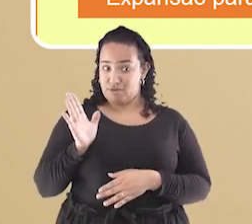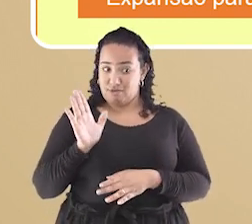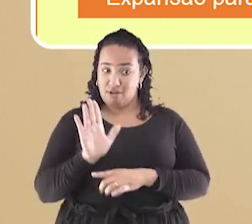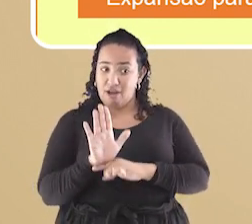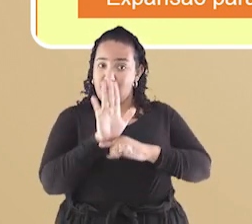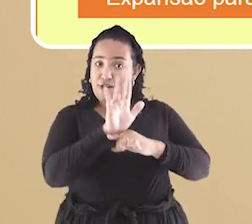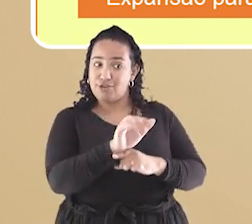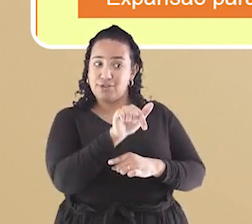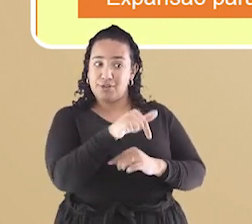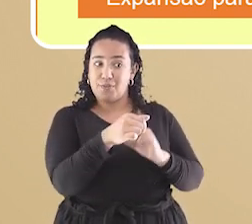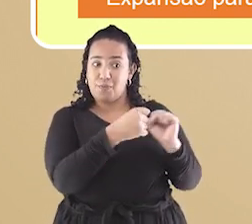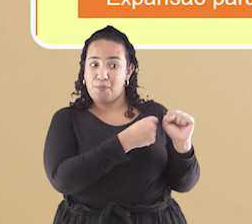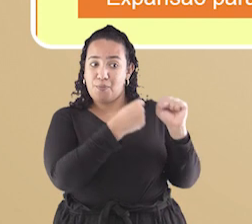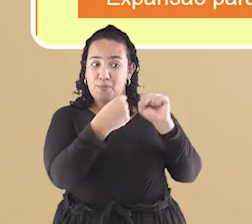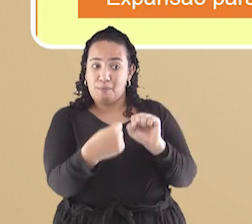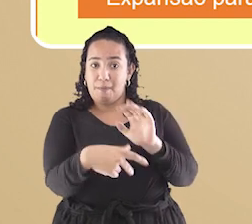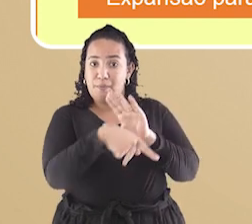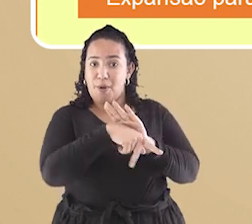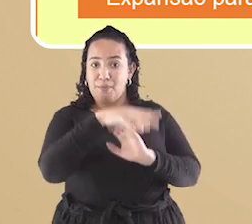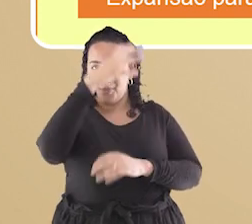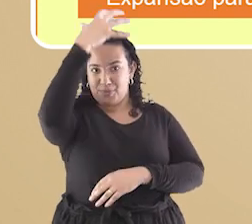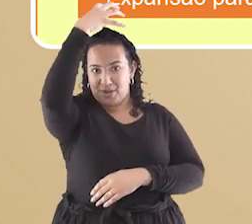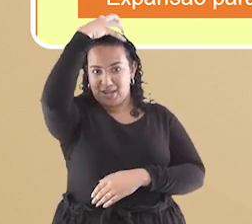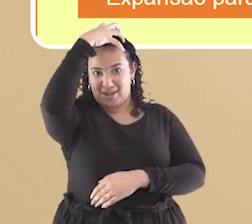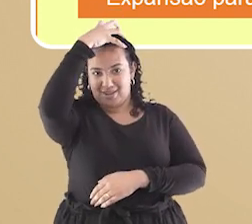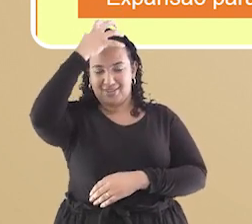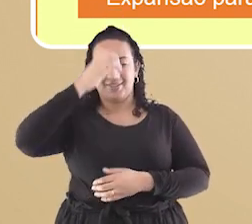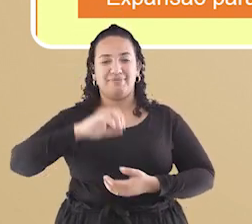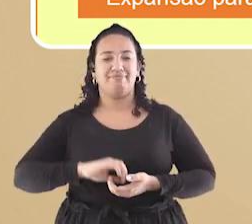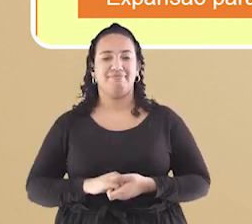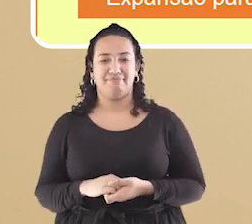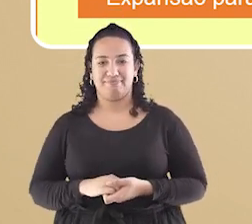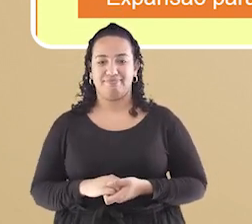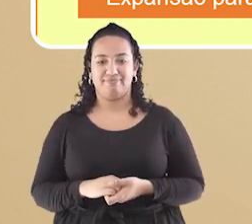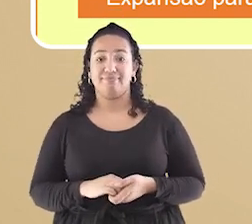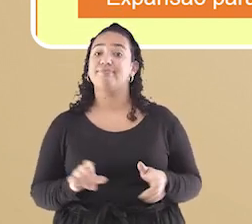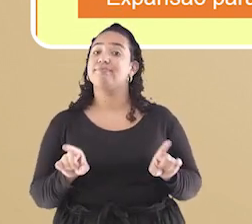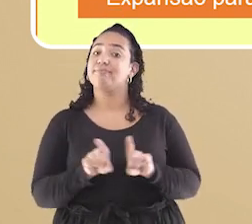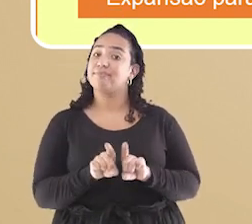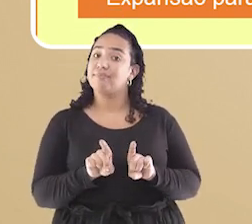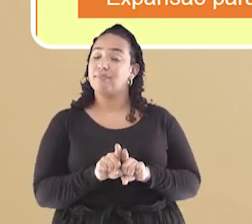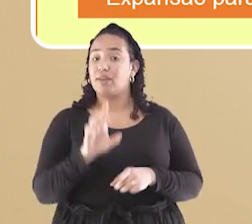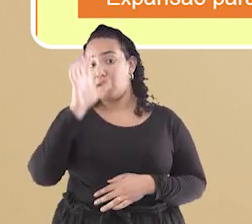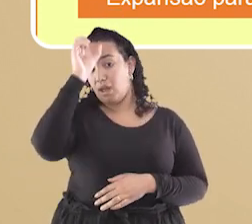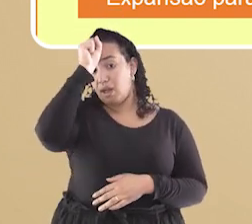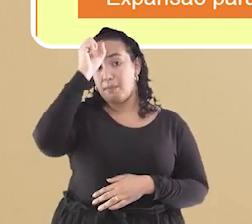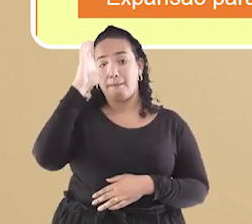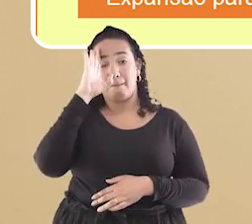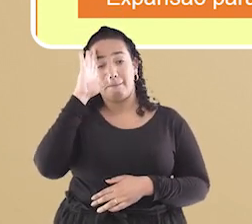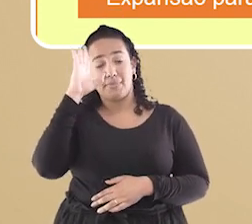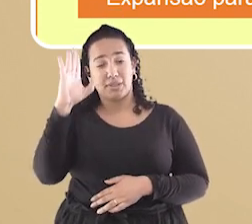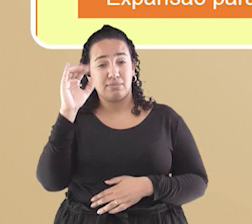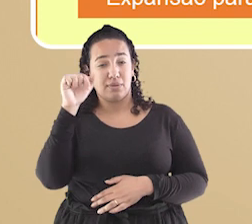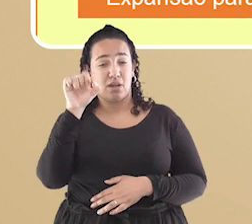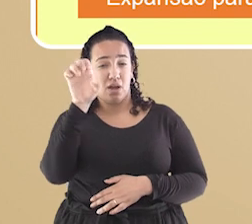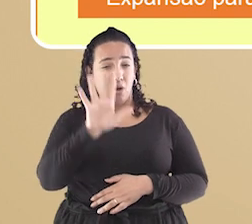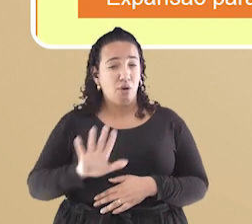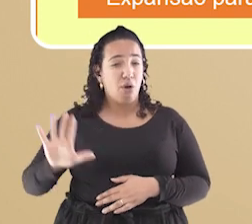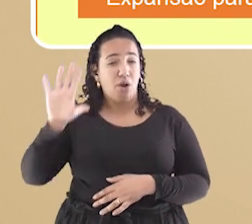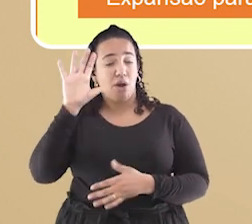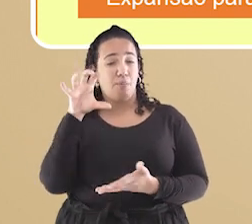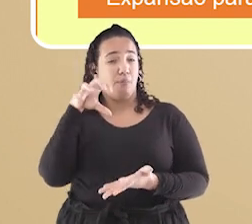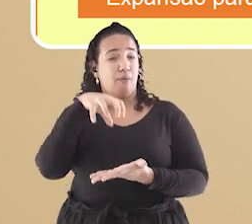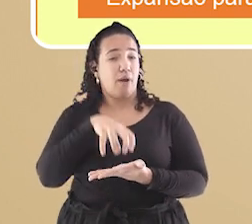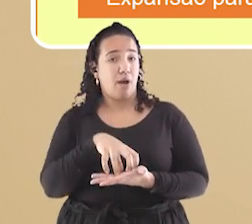monarcas conseguiram a centralização do poder e a criação dos estados nacionais. Vimos também que as principais centralizações da Europa